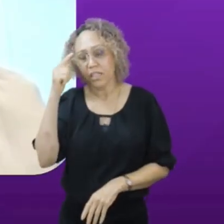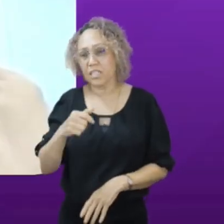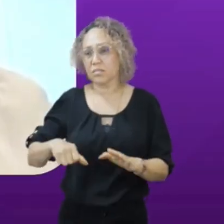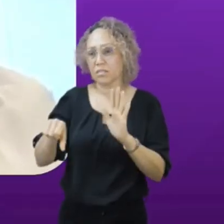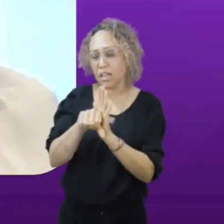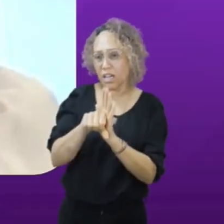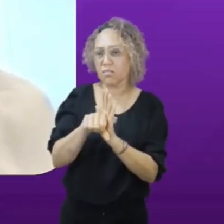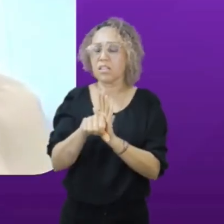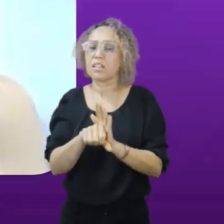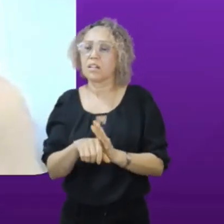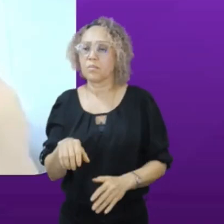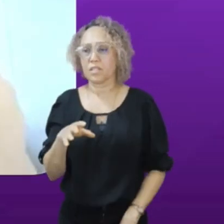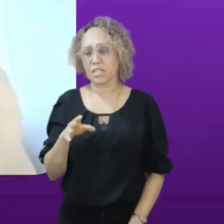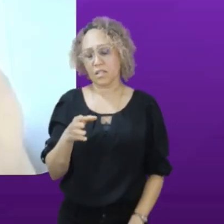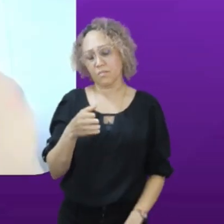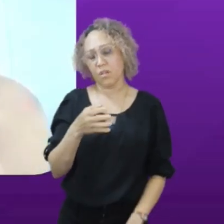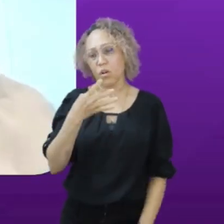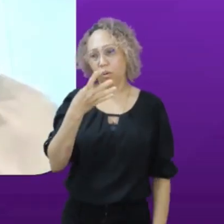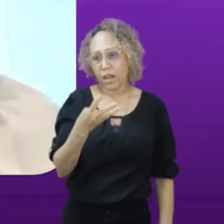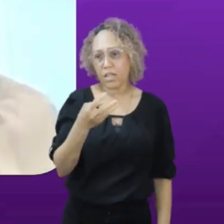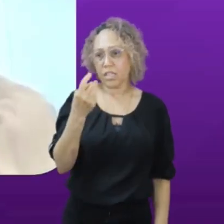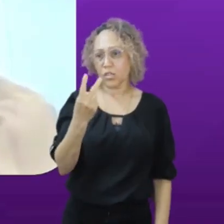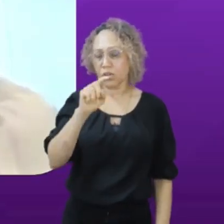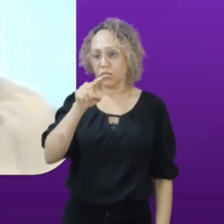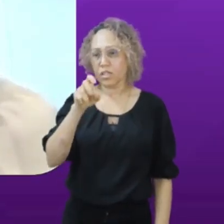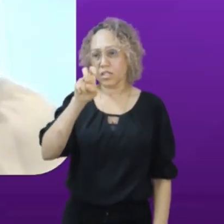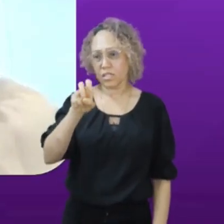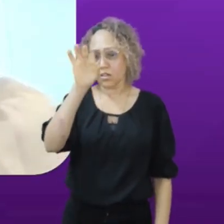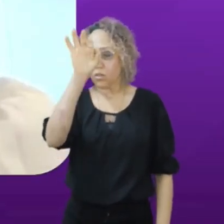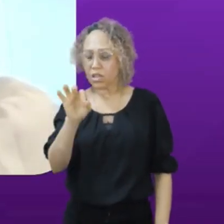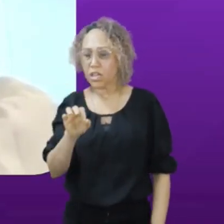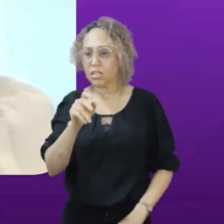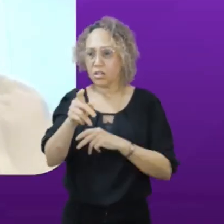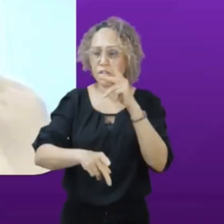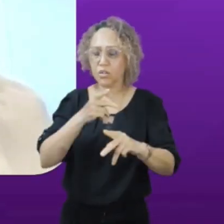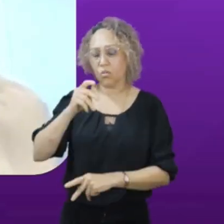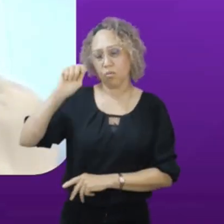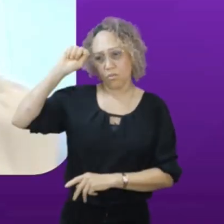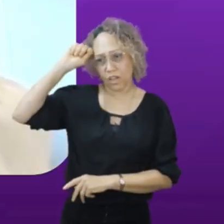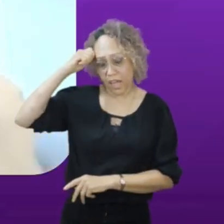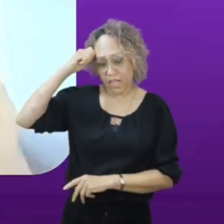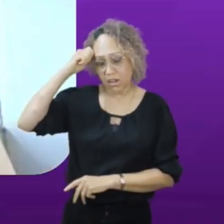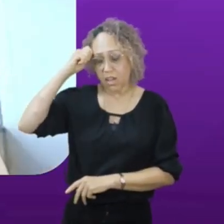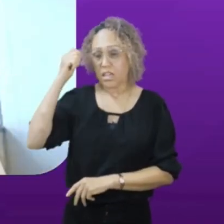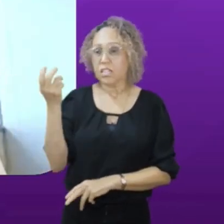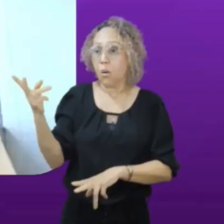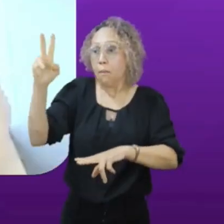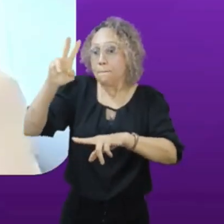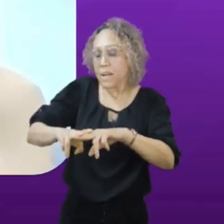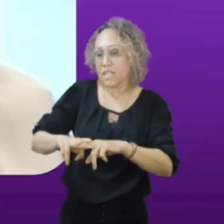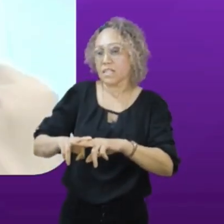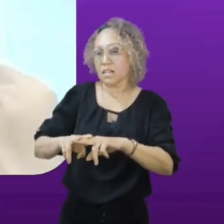gente tem 42,5% de uma população negra que recebe prisões preventivas, isso de acordo com o sistema de audiência